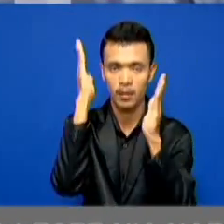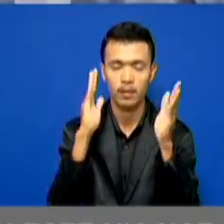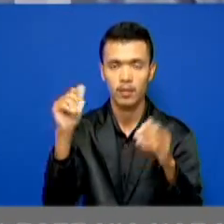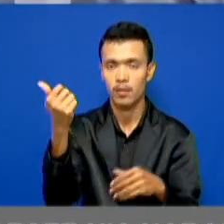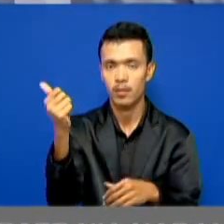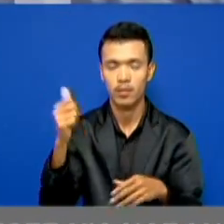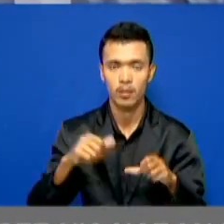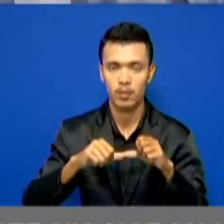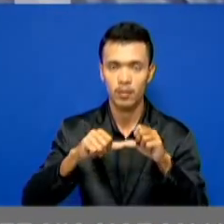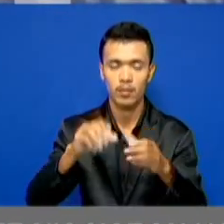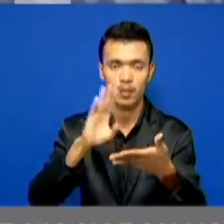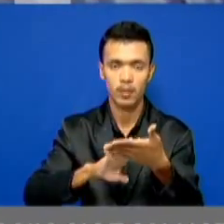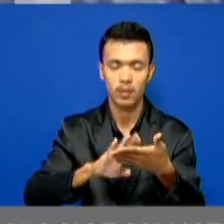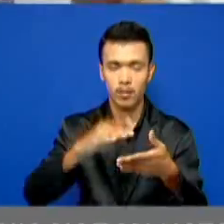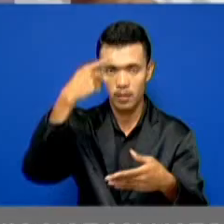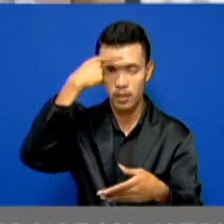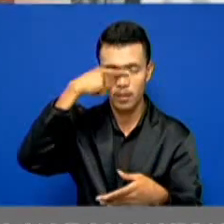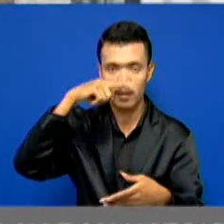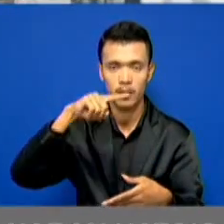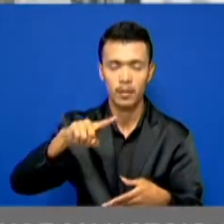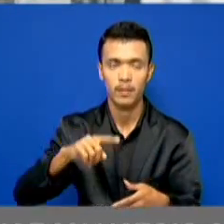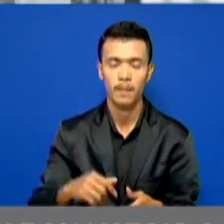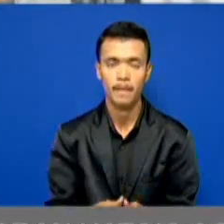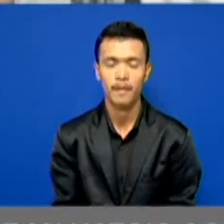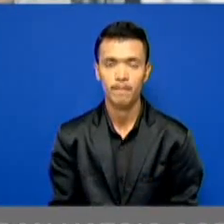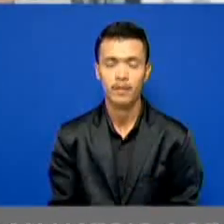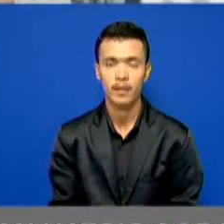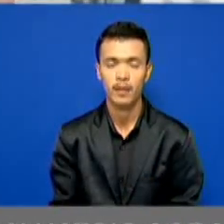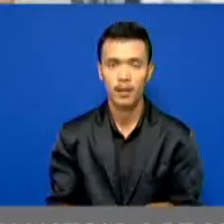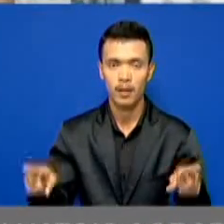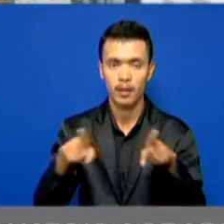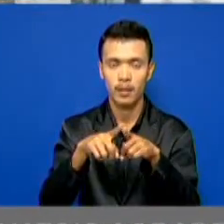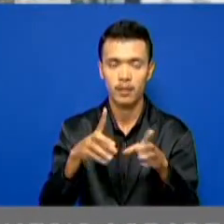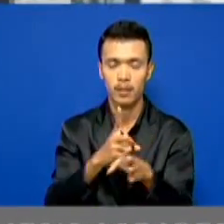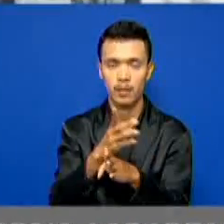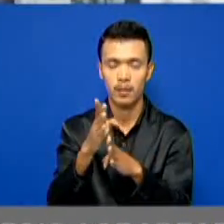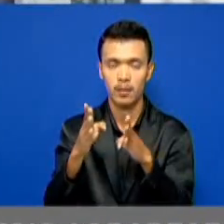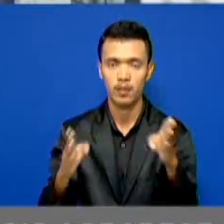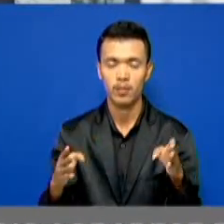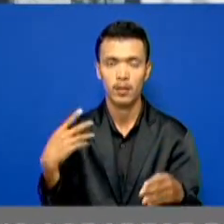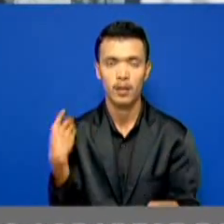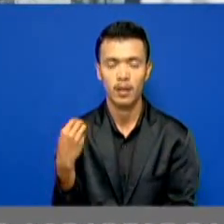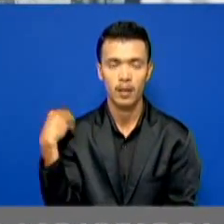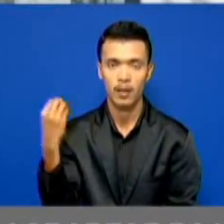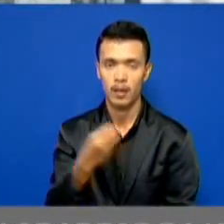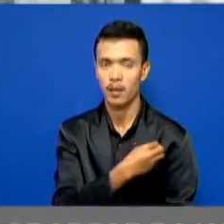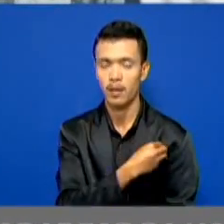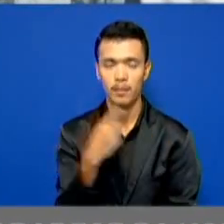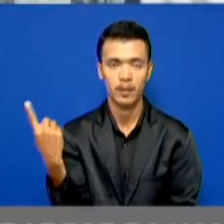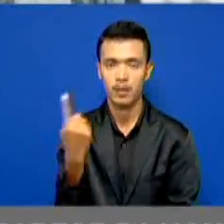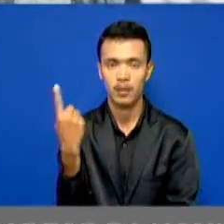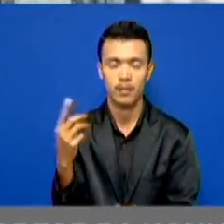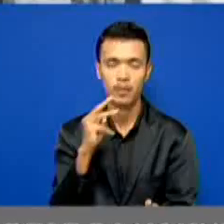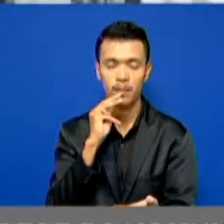se continua estudo e a Tailândia. Hanesan, no dar diretor executivo, a mim sempre folia menos